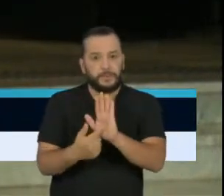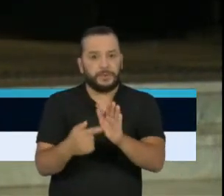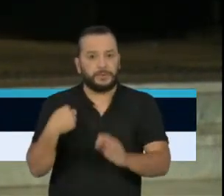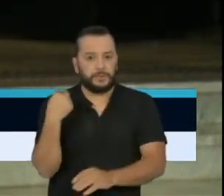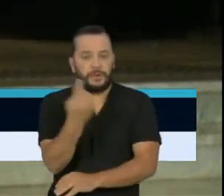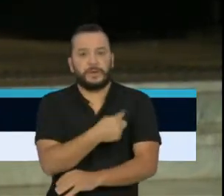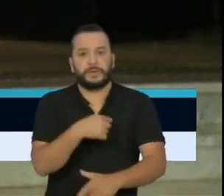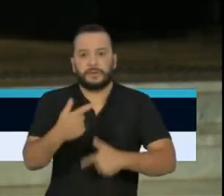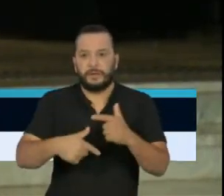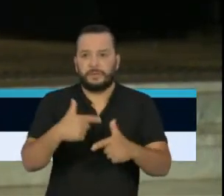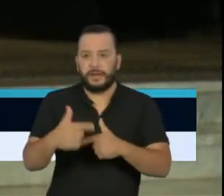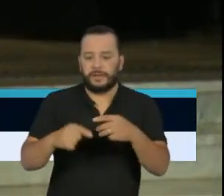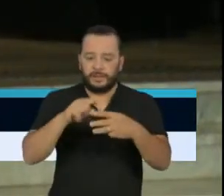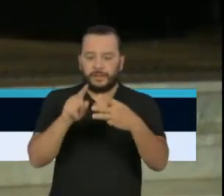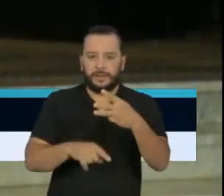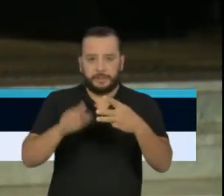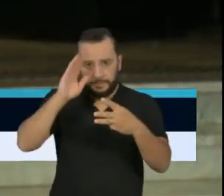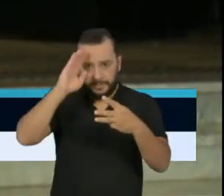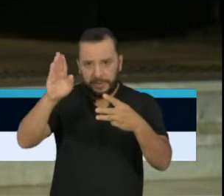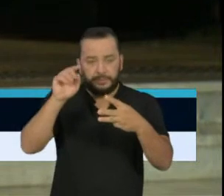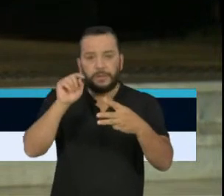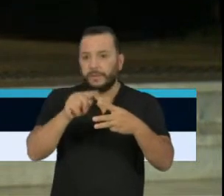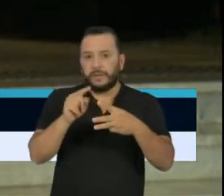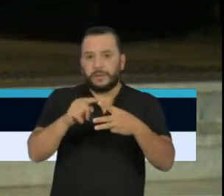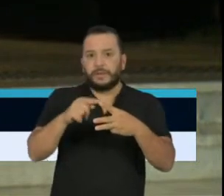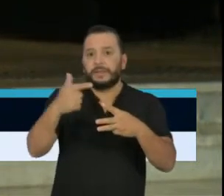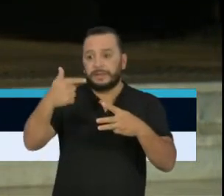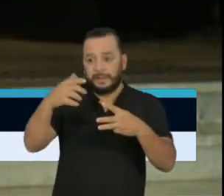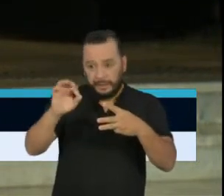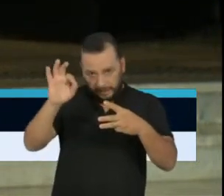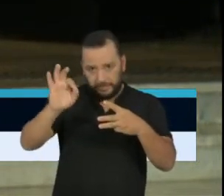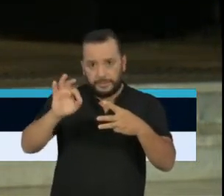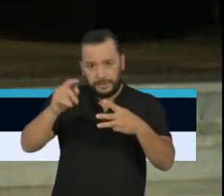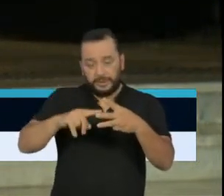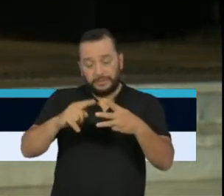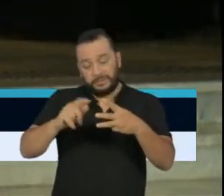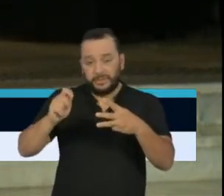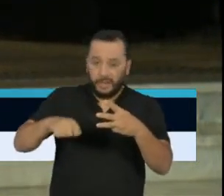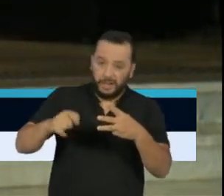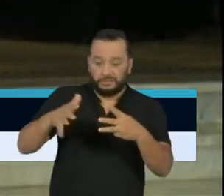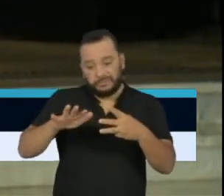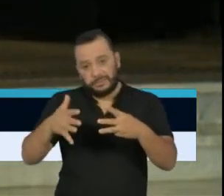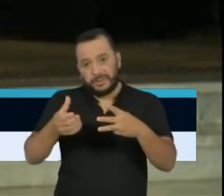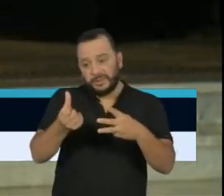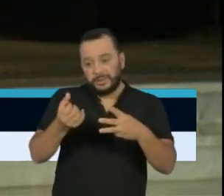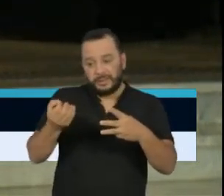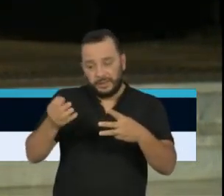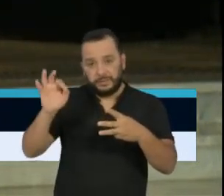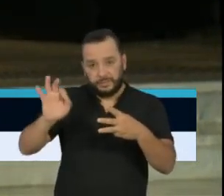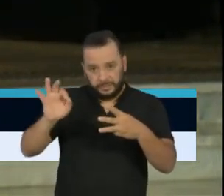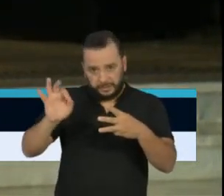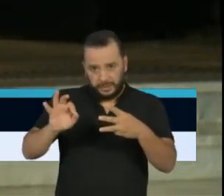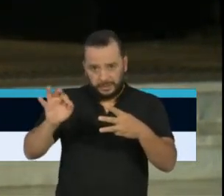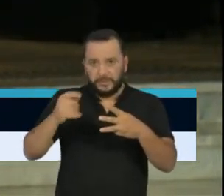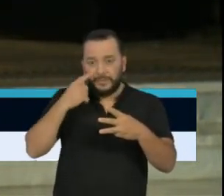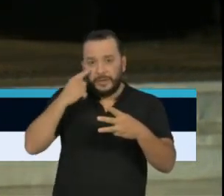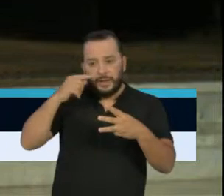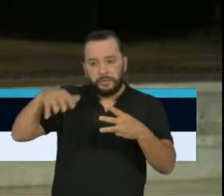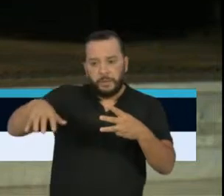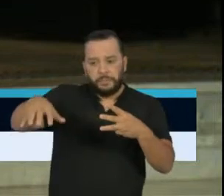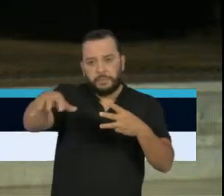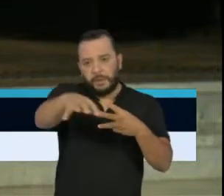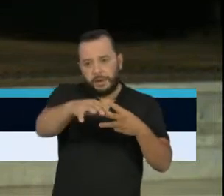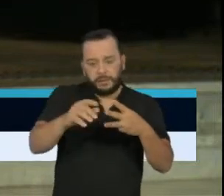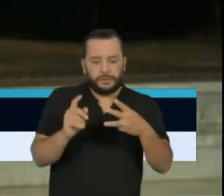3 principais cenários: do ideal acima de 70%, do possível 60%, como nós observamos vários municípios